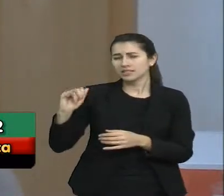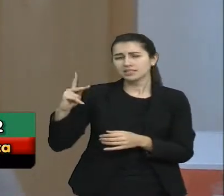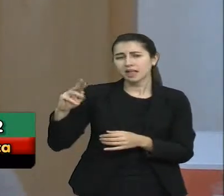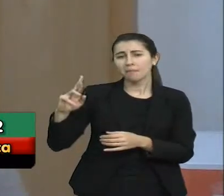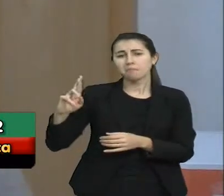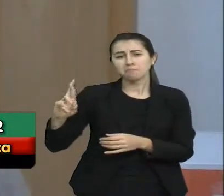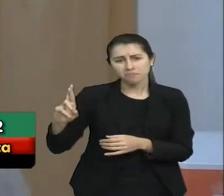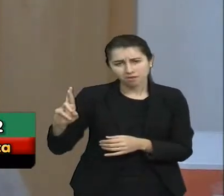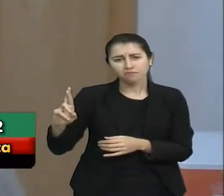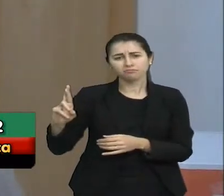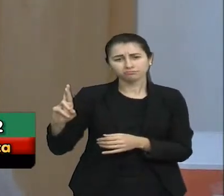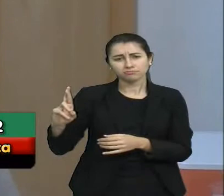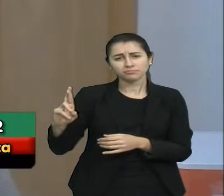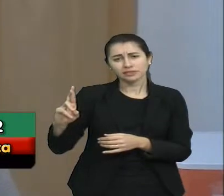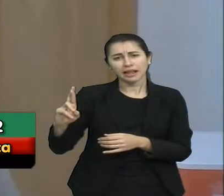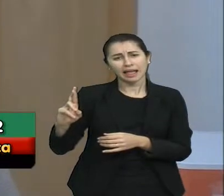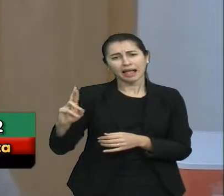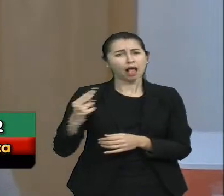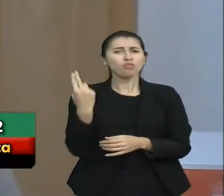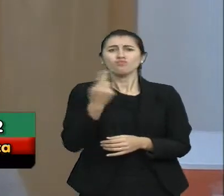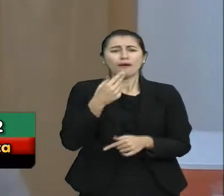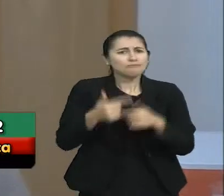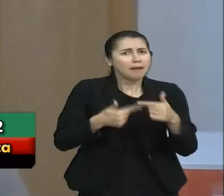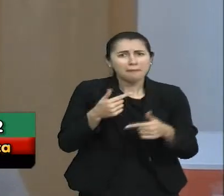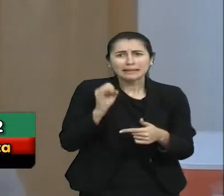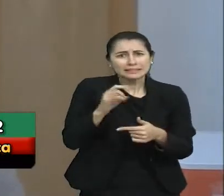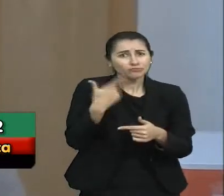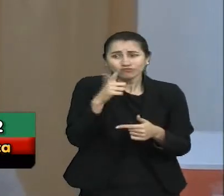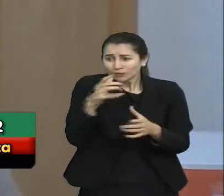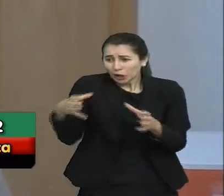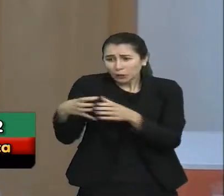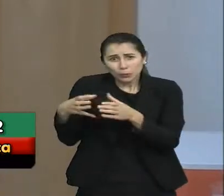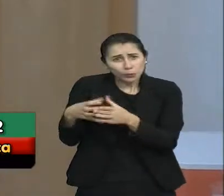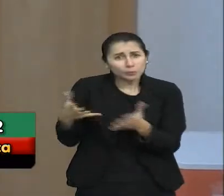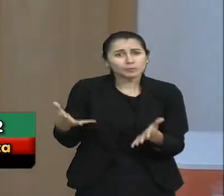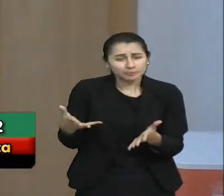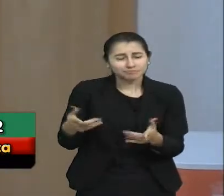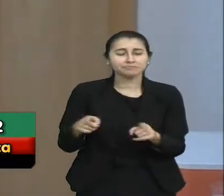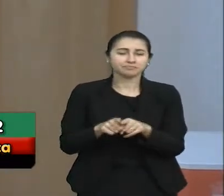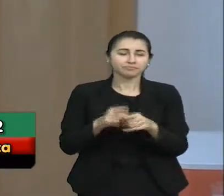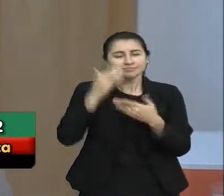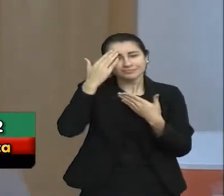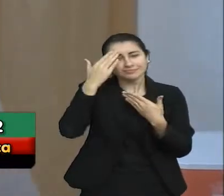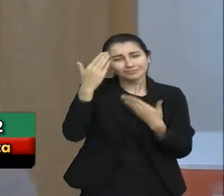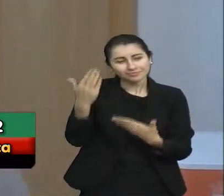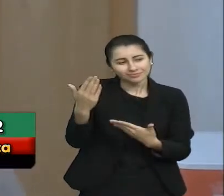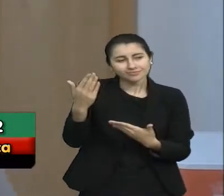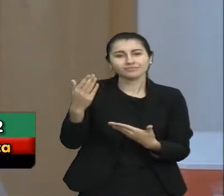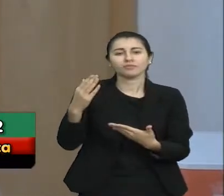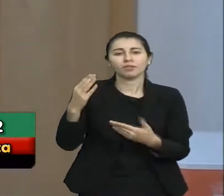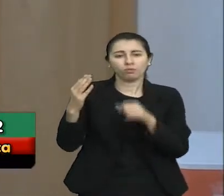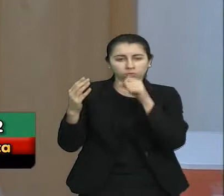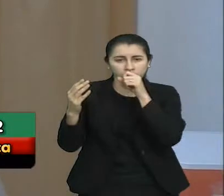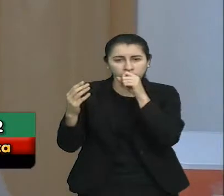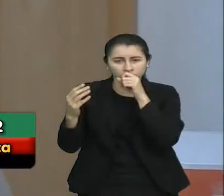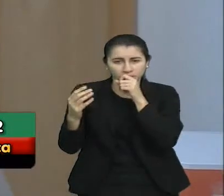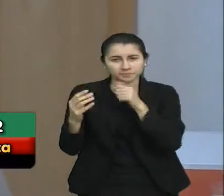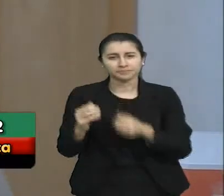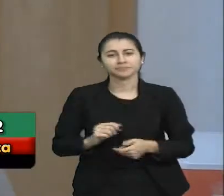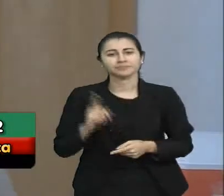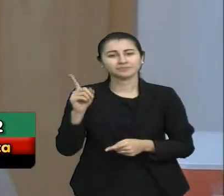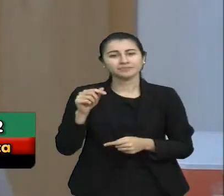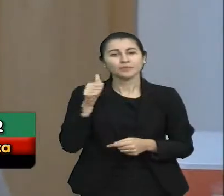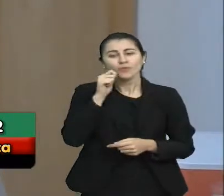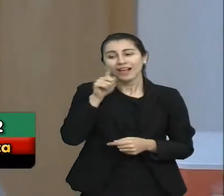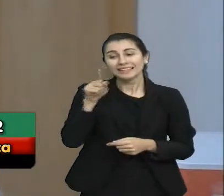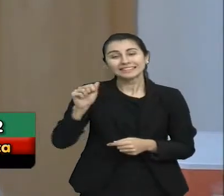sem toda uma equipe a gente não conseguiria fazer isso, em particular a nossa Diretoria de Patrimônio Cultural e Comunidades Tradicionais, Zazi, que